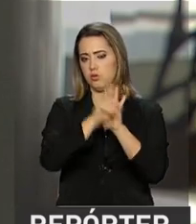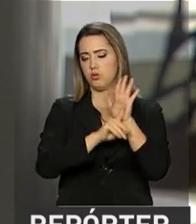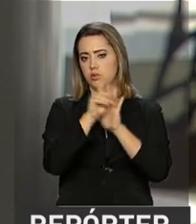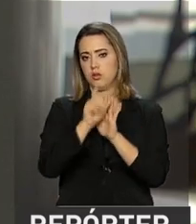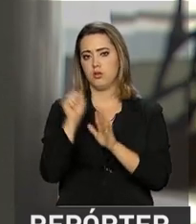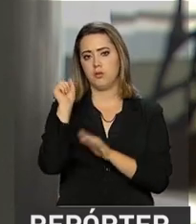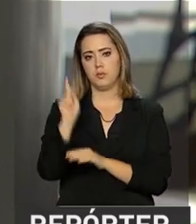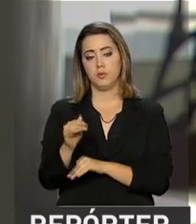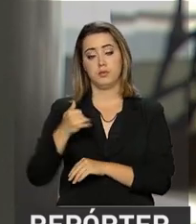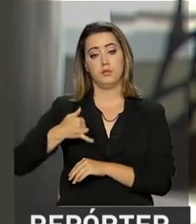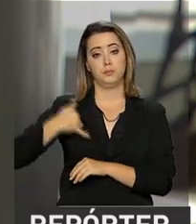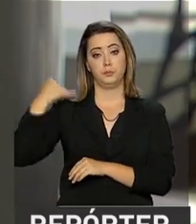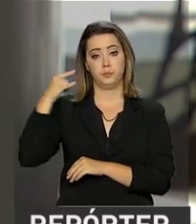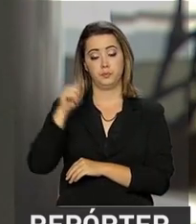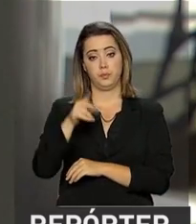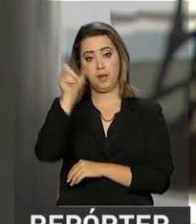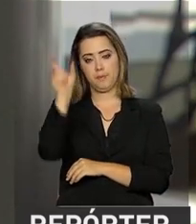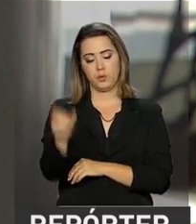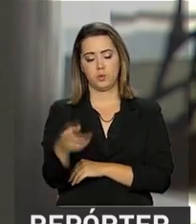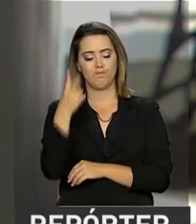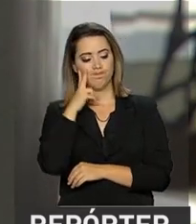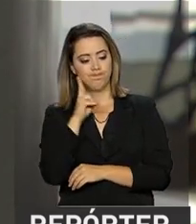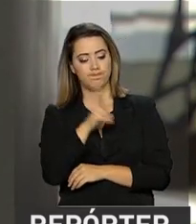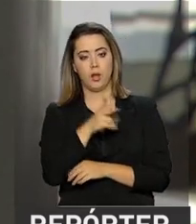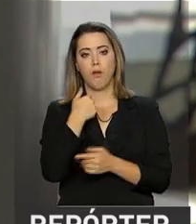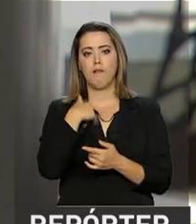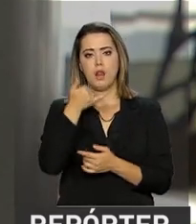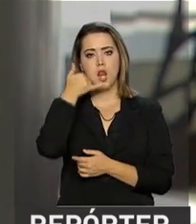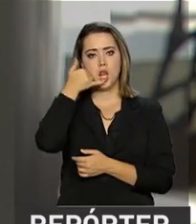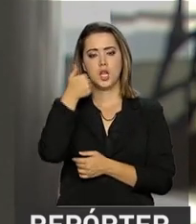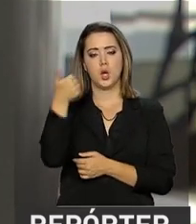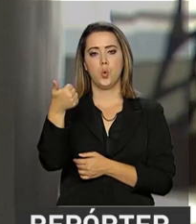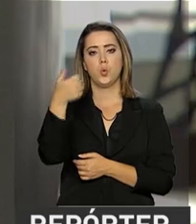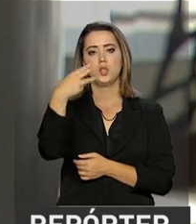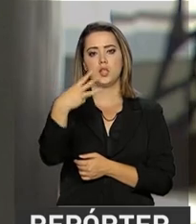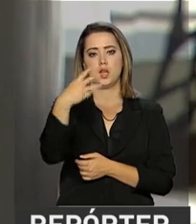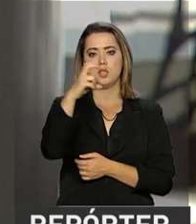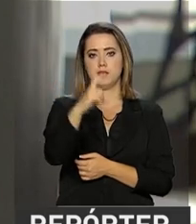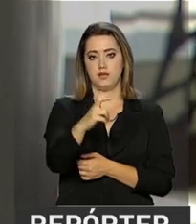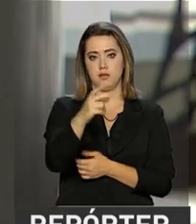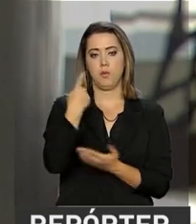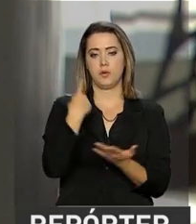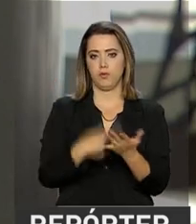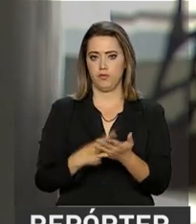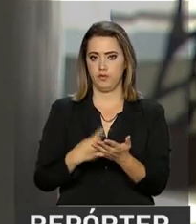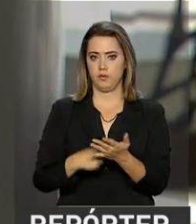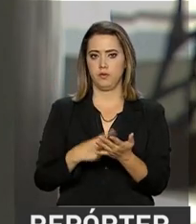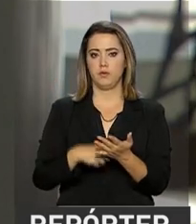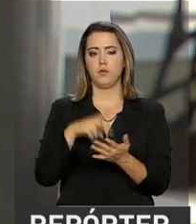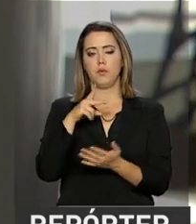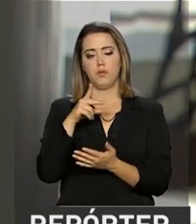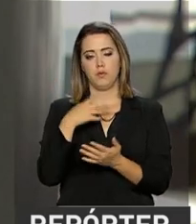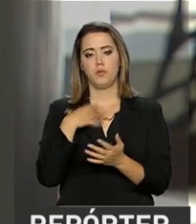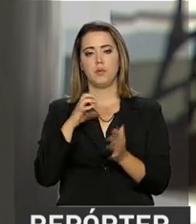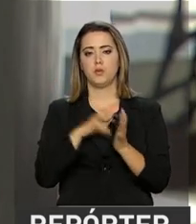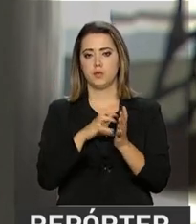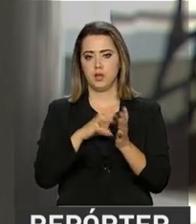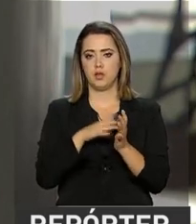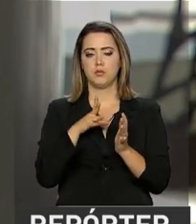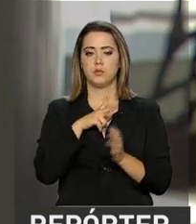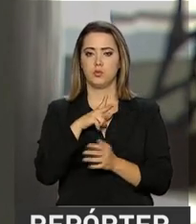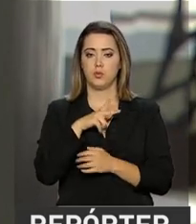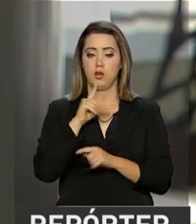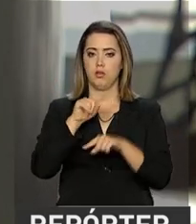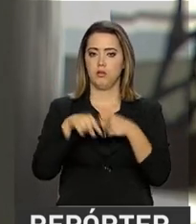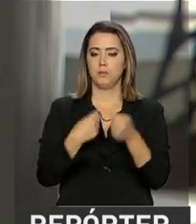aposentadoria por idade a pessoa deve ligar para a central 135 para confirmar os dados pessoais